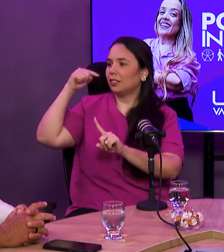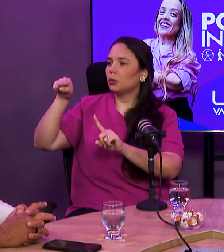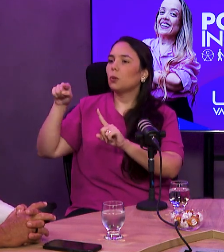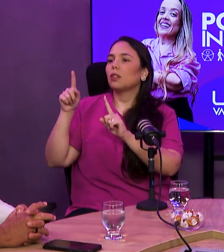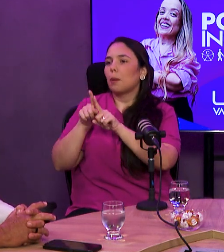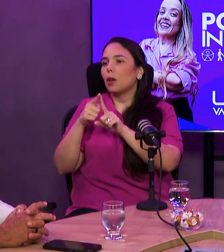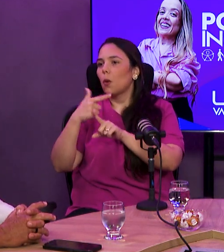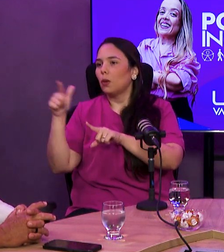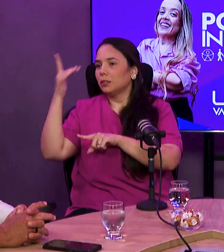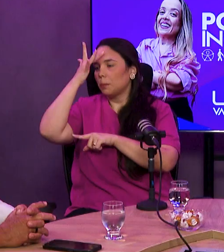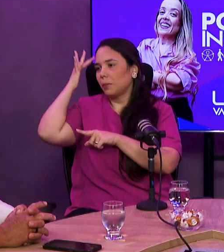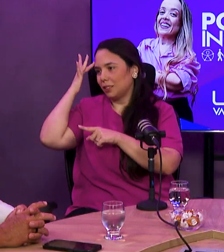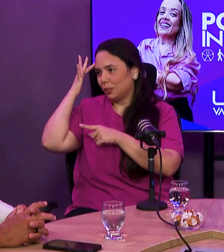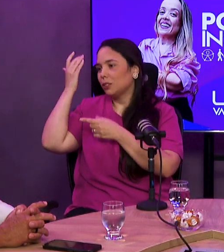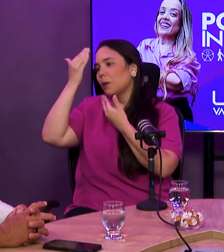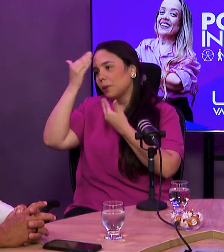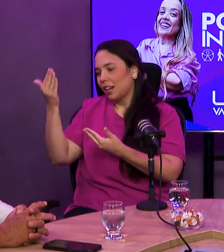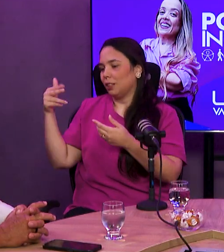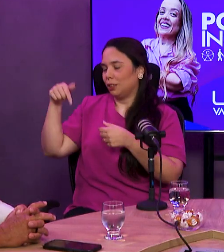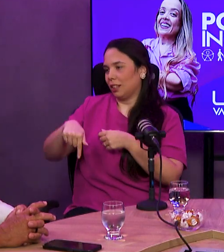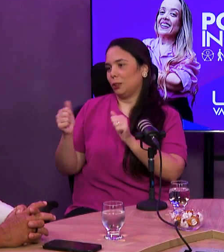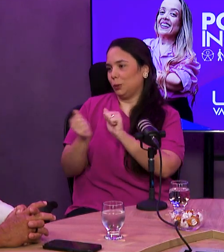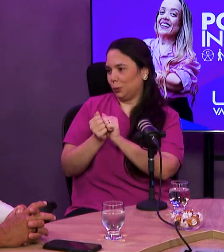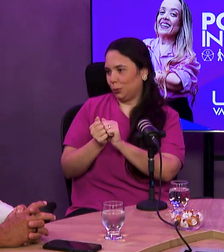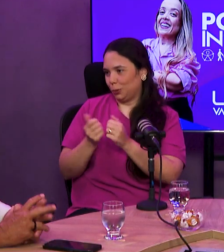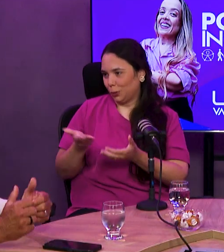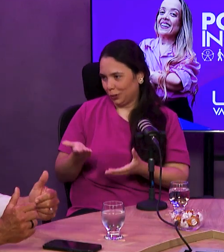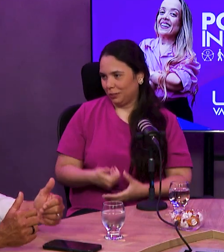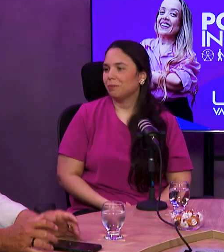pessoas. Muito obrigada por estar aqui comigo hoje.